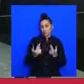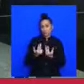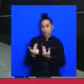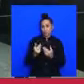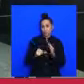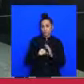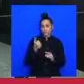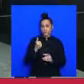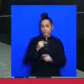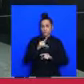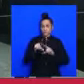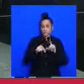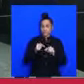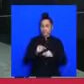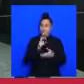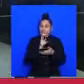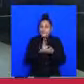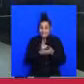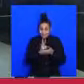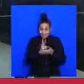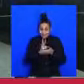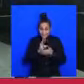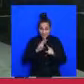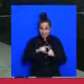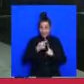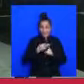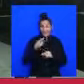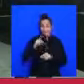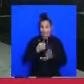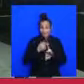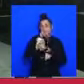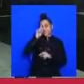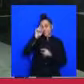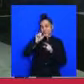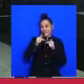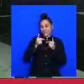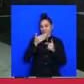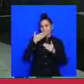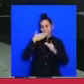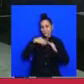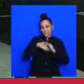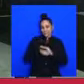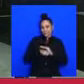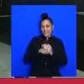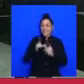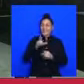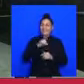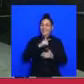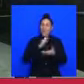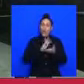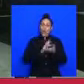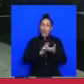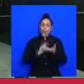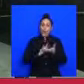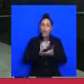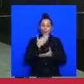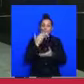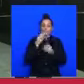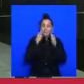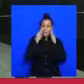do primeiro sorteio e na sequência da dupla sena tem Dia de Sorte tem Timemania e tem Lotofácil